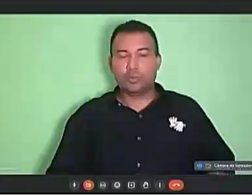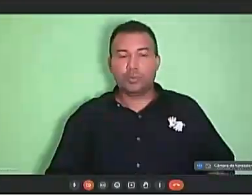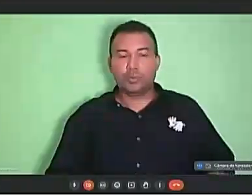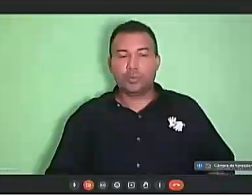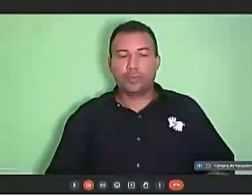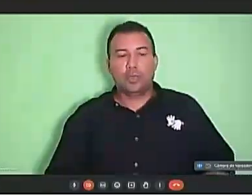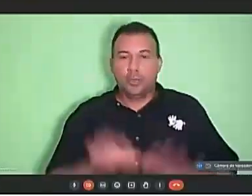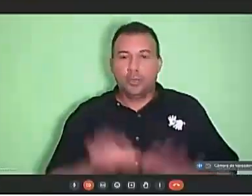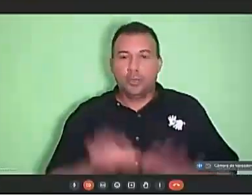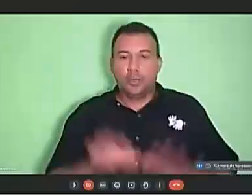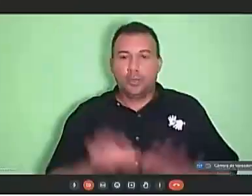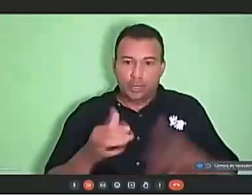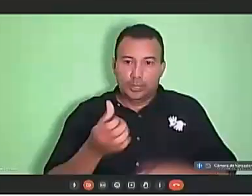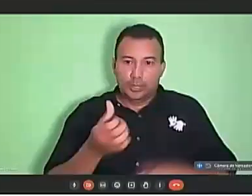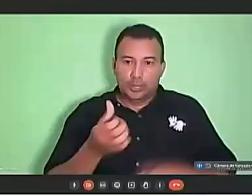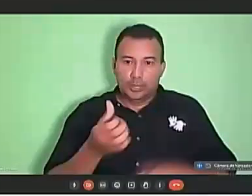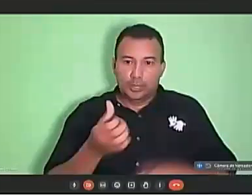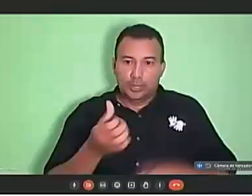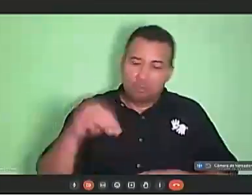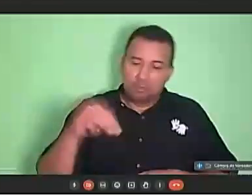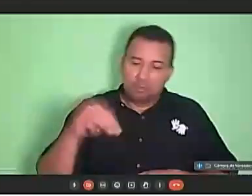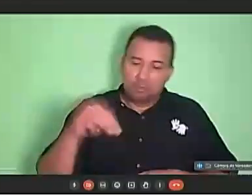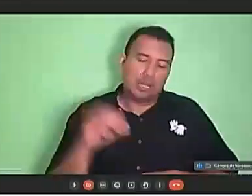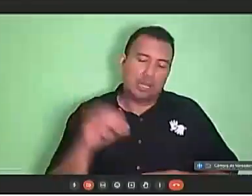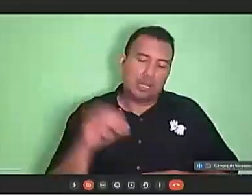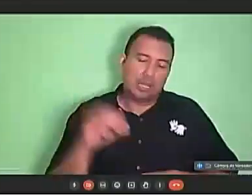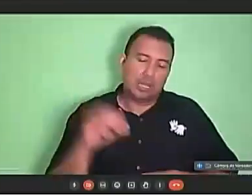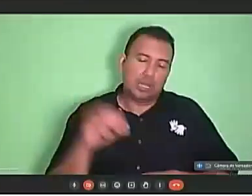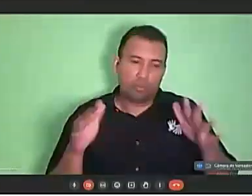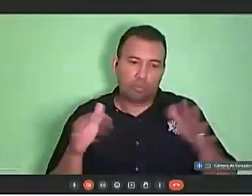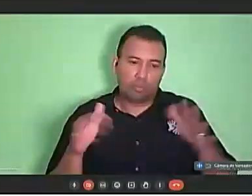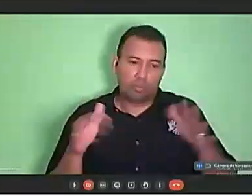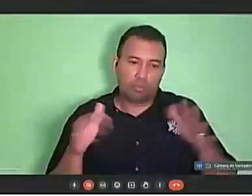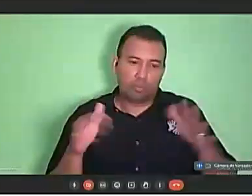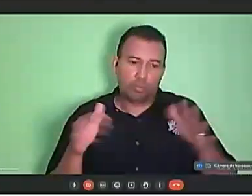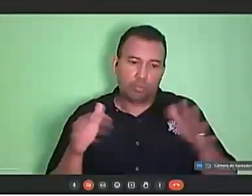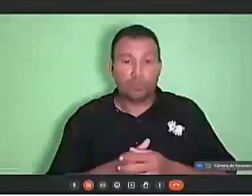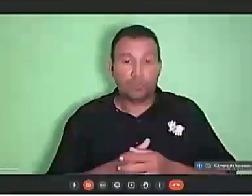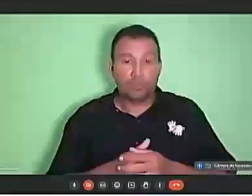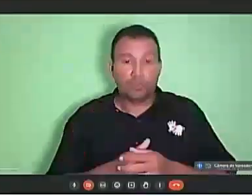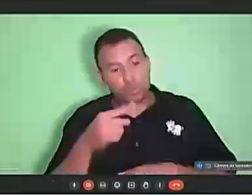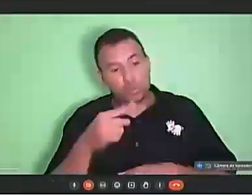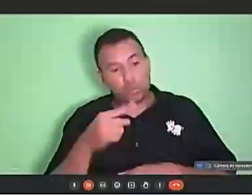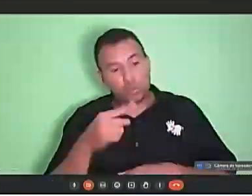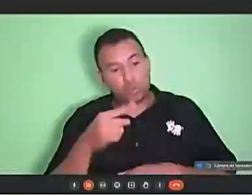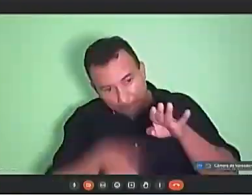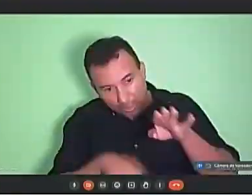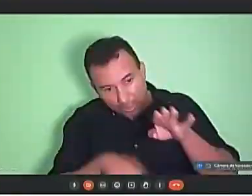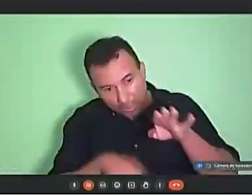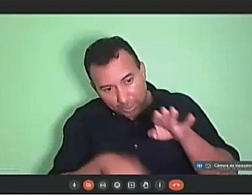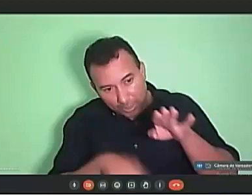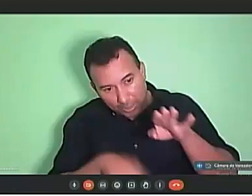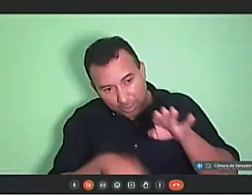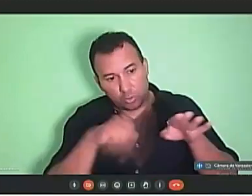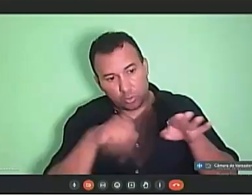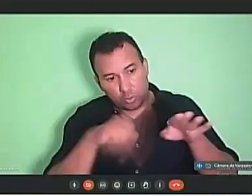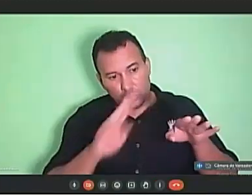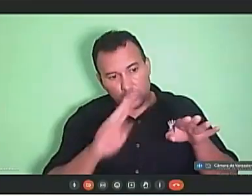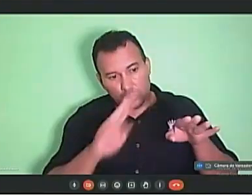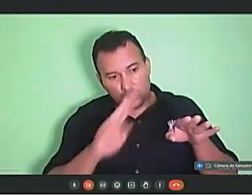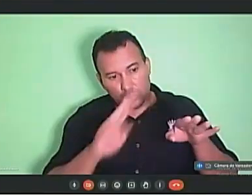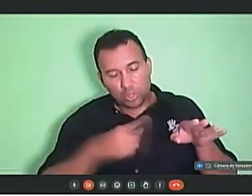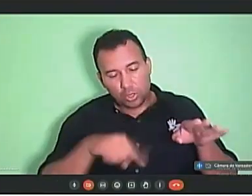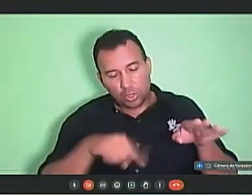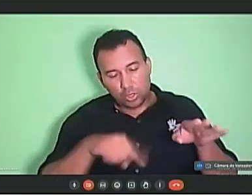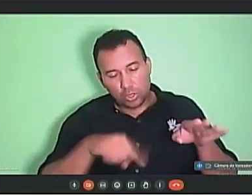30. E essas outras curvas, essas funções por baixo, foi o nosso resultado no centro de hidráulica do Lactec. Nós conseguimos quase o mesmo